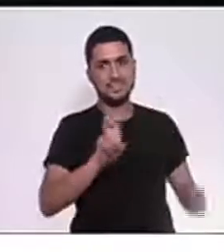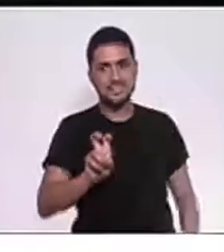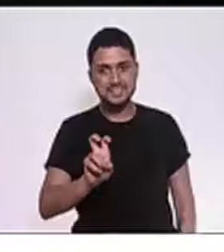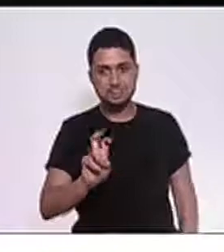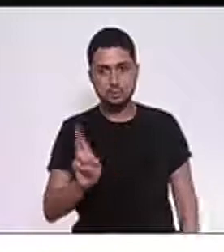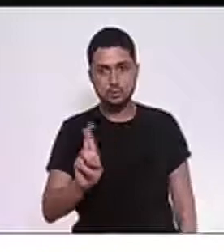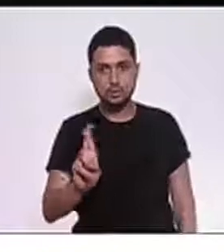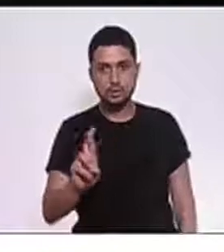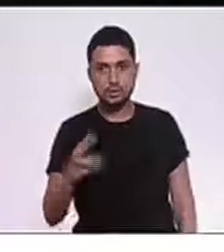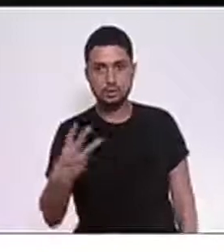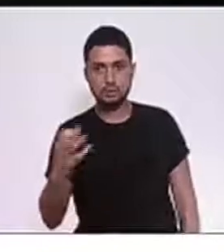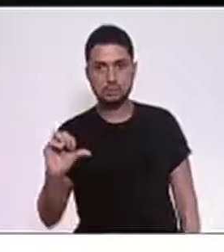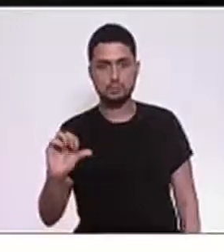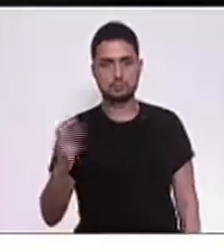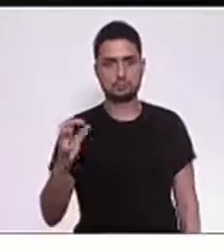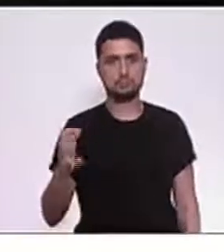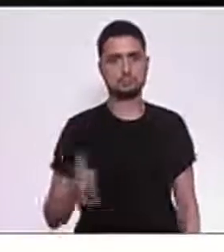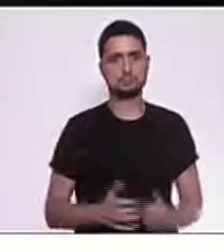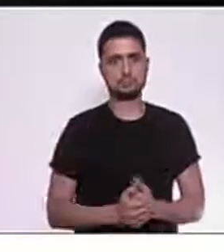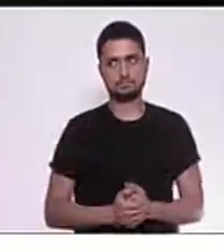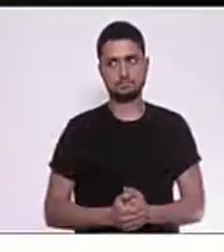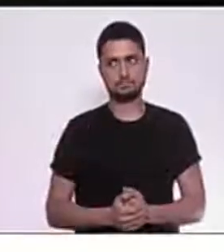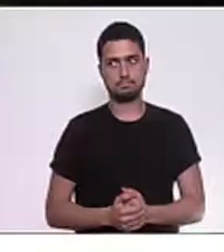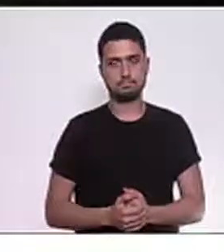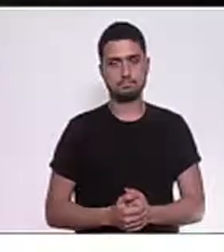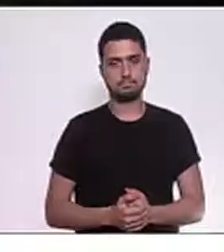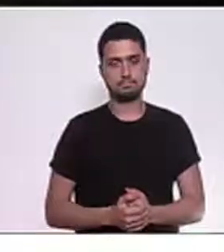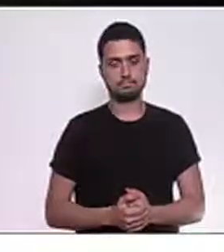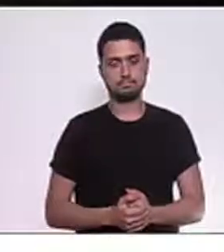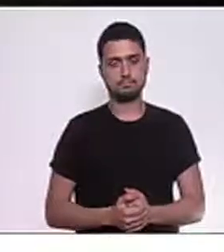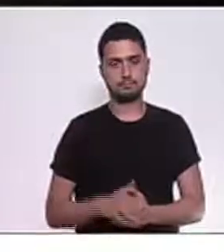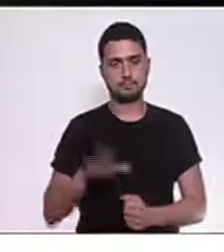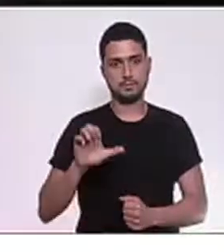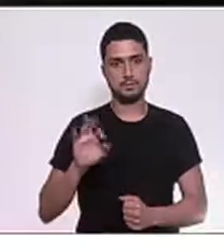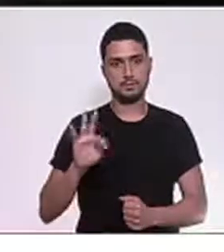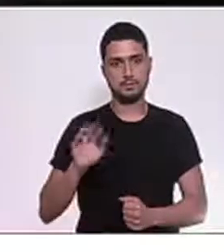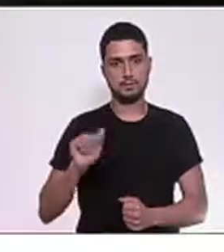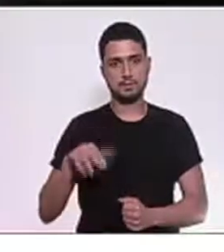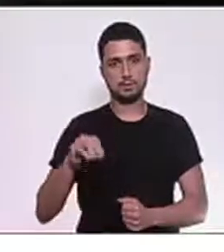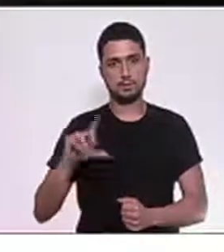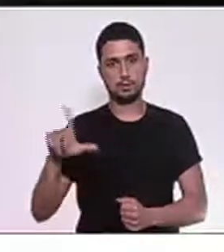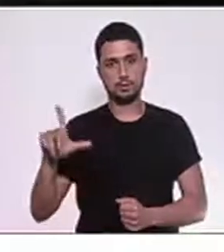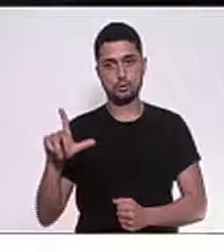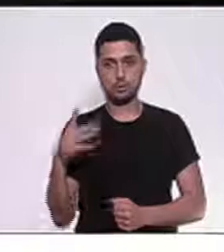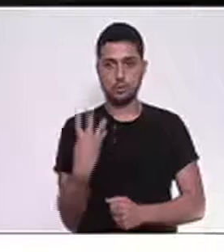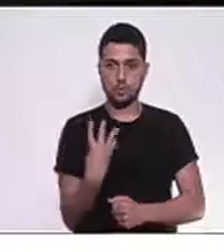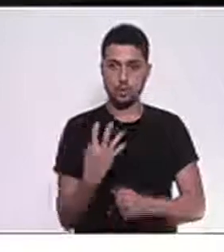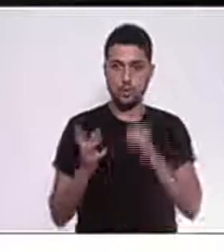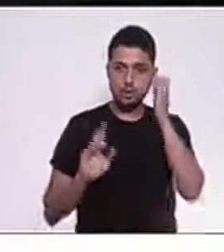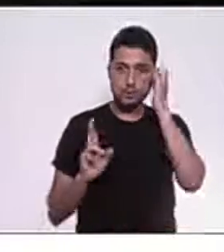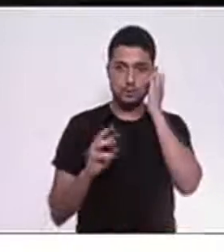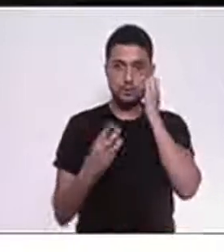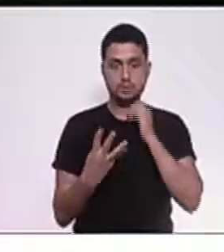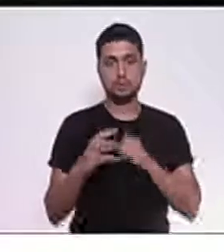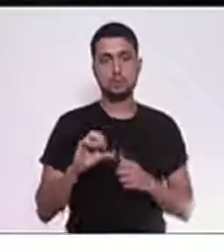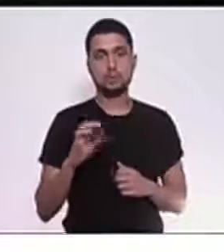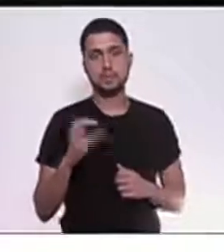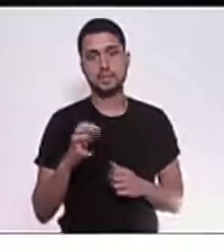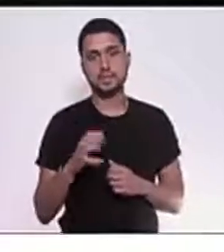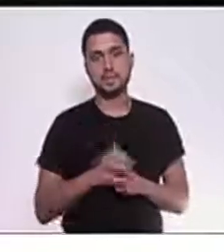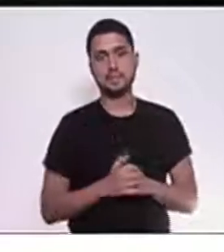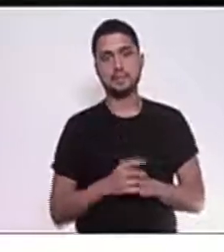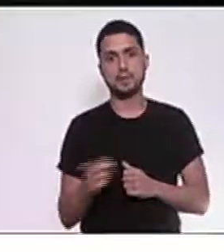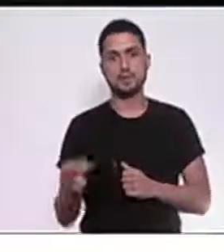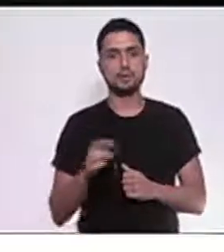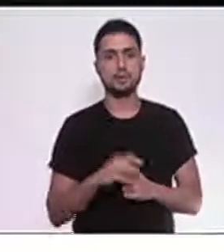R$ 5,39. O etanol estava a R$ 4,49.